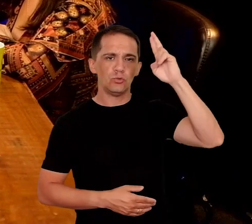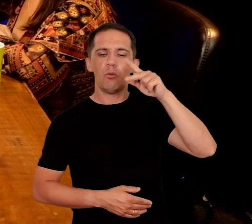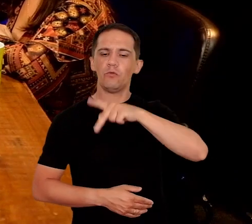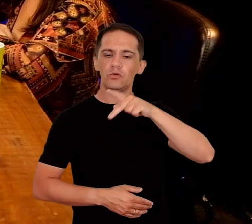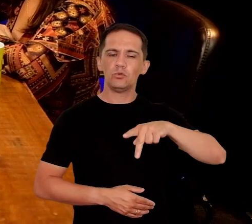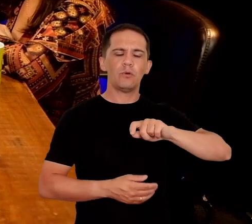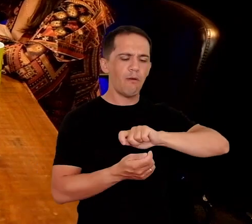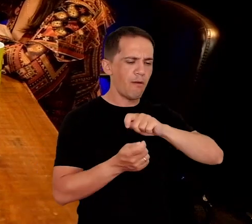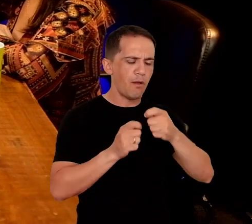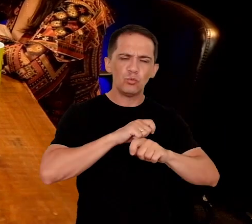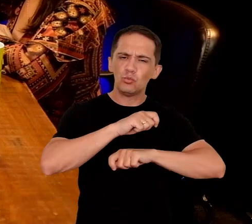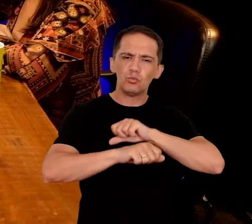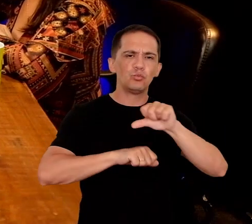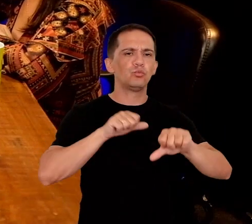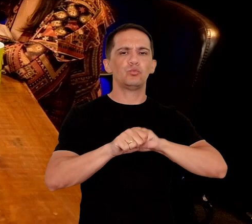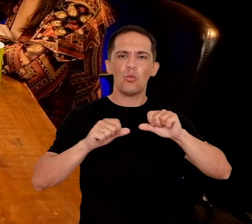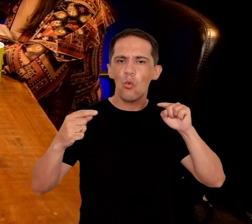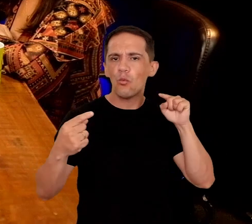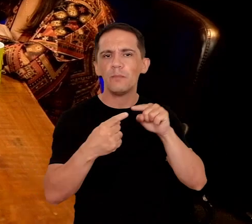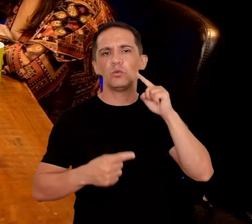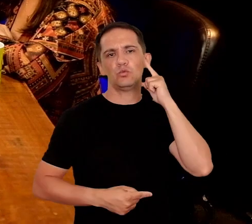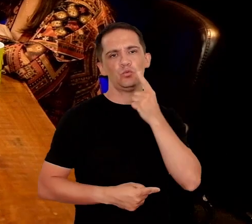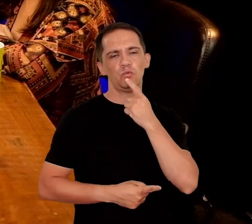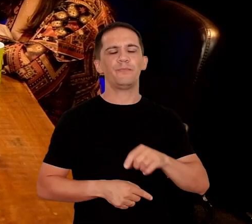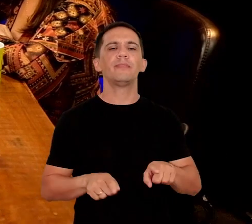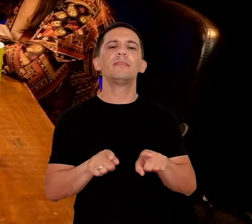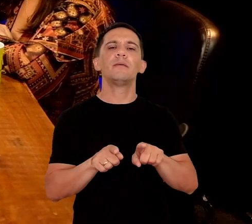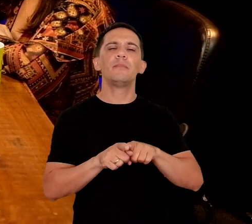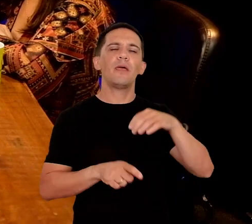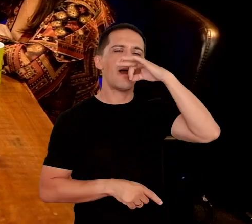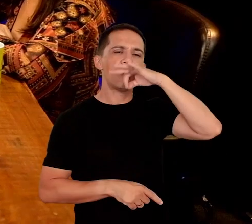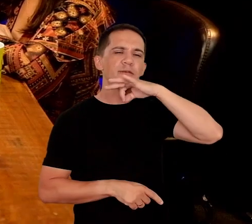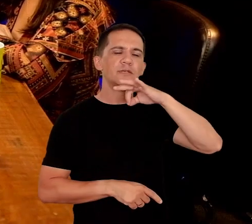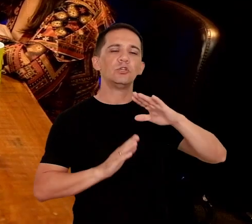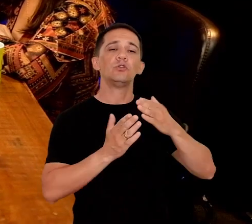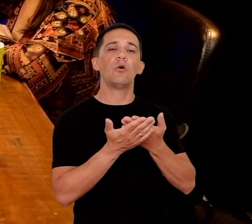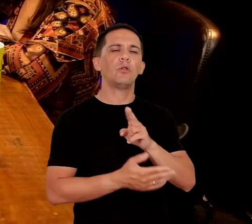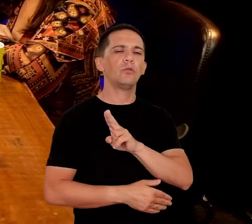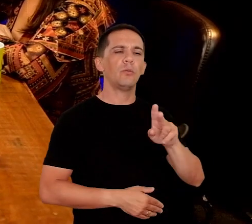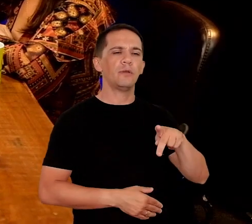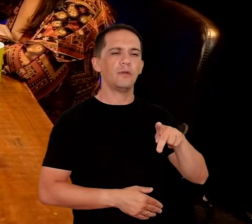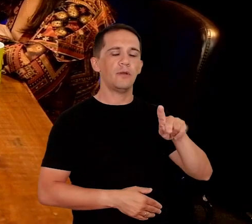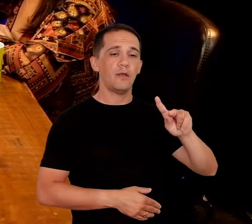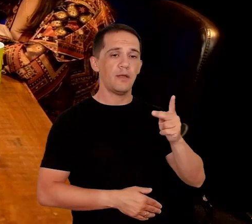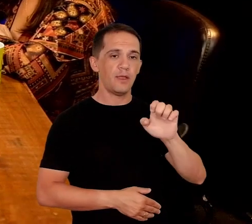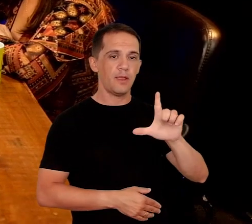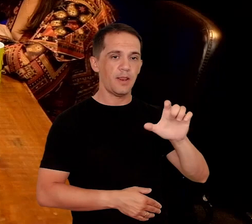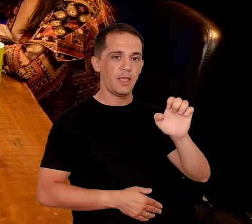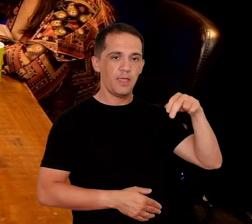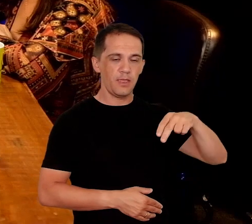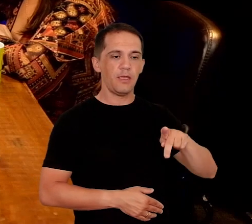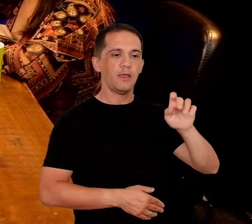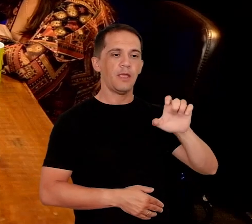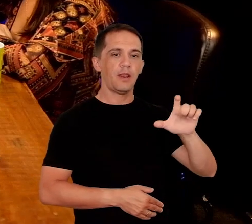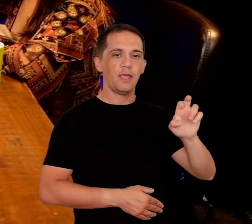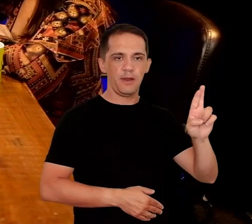para eles mesmo. E em Caxias tem a Ellen Keller, né? Em Caxias, a escola Ellen Keller. Também. E como é que